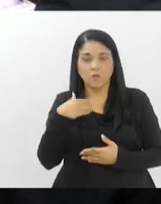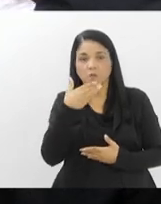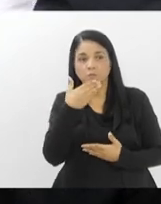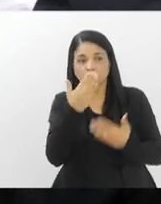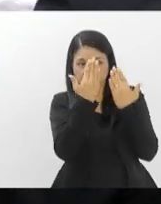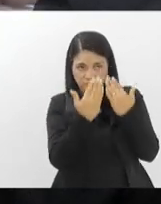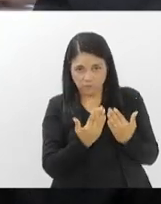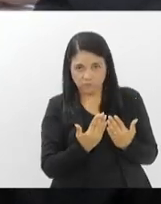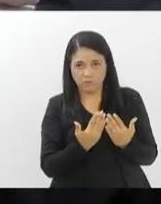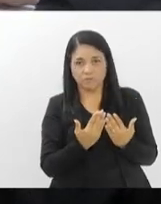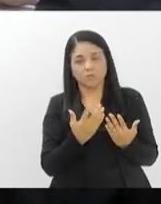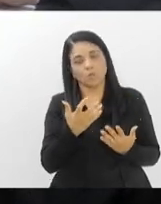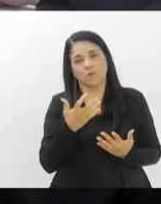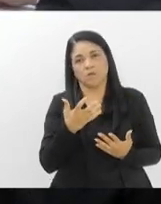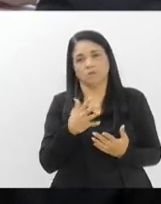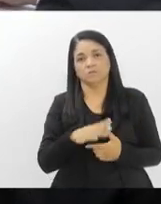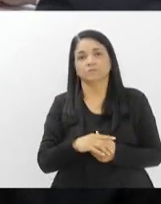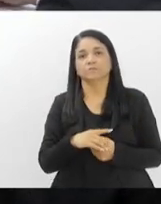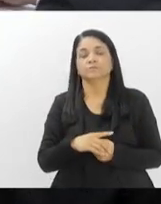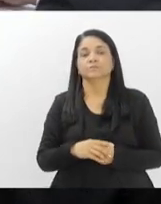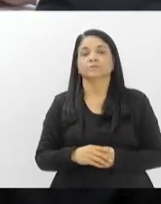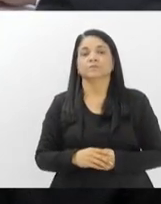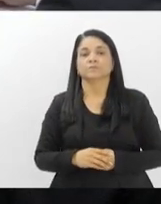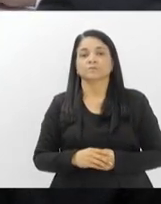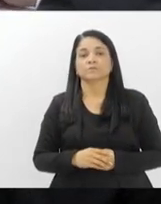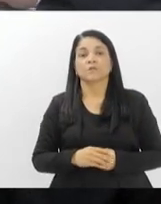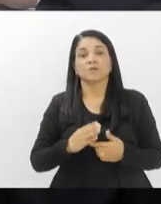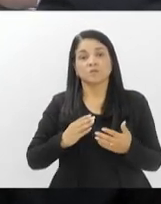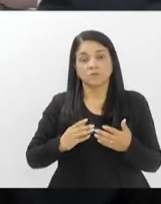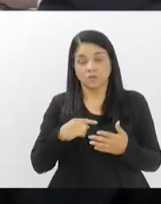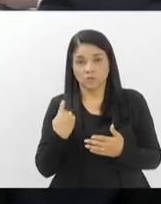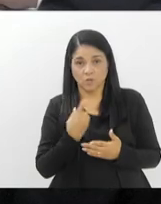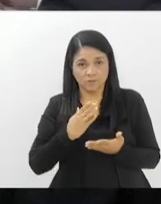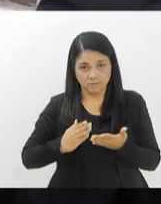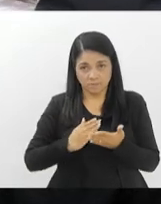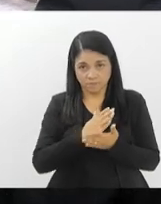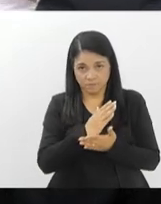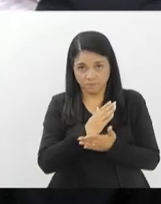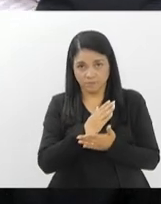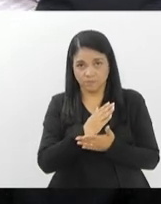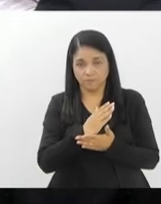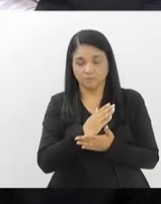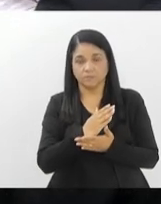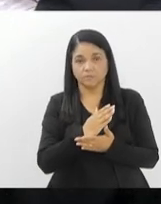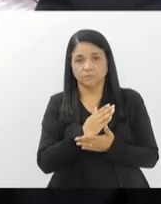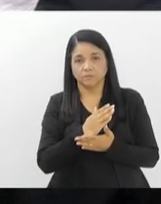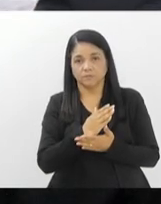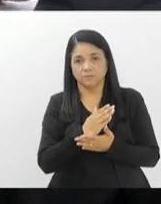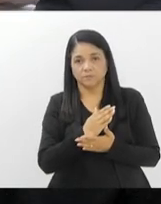vista pelo seguinte. Nós aprovamos aqui